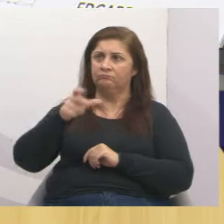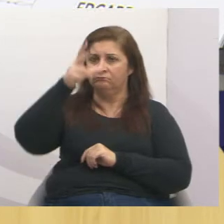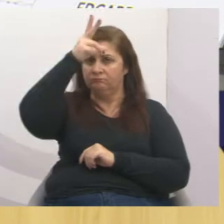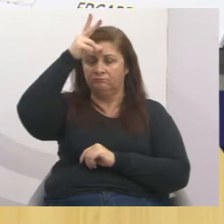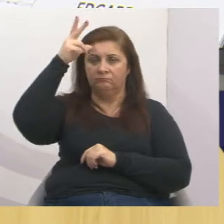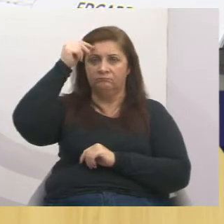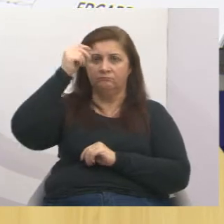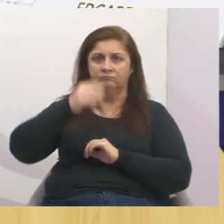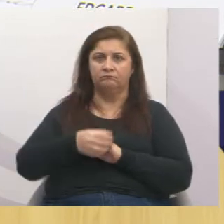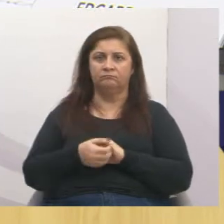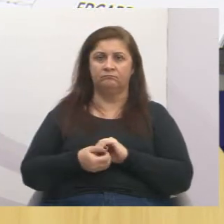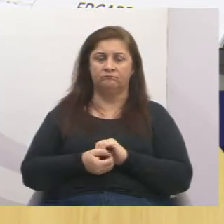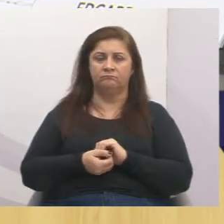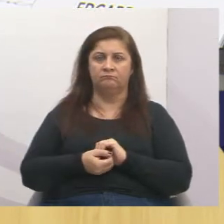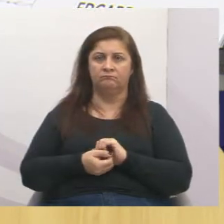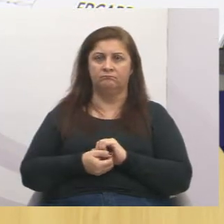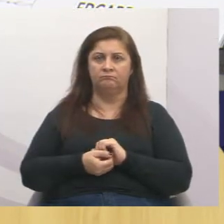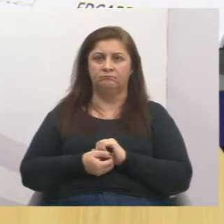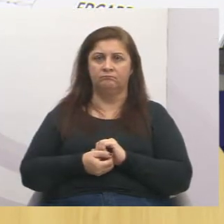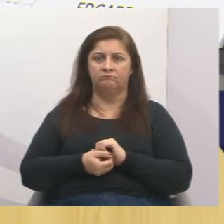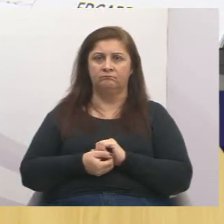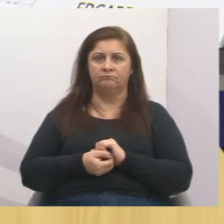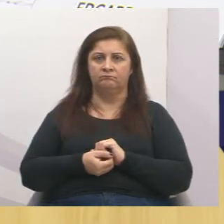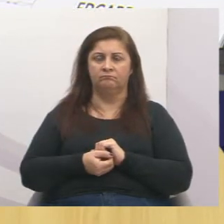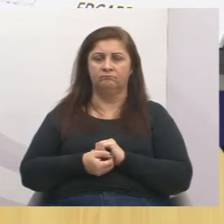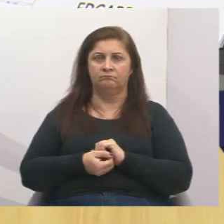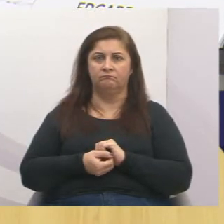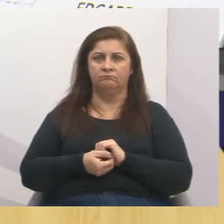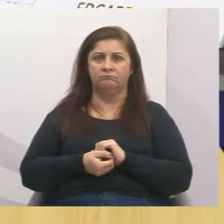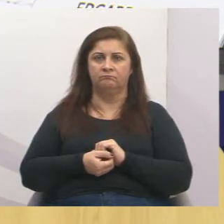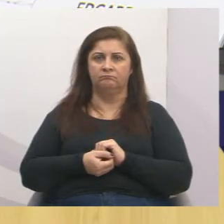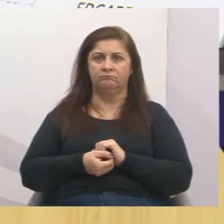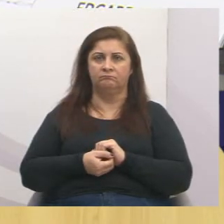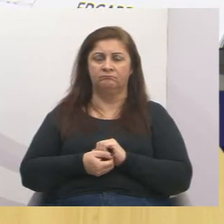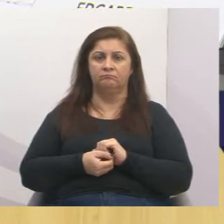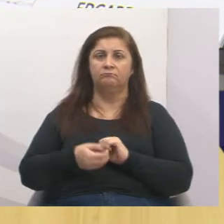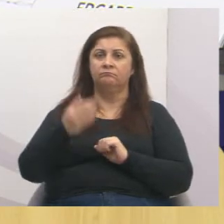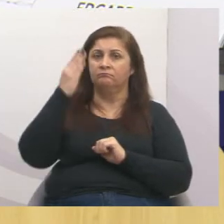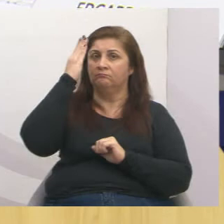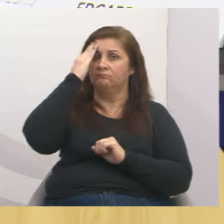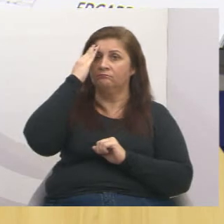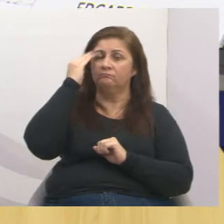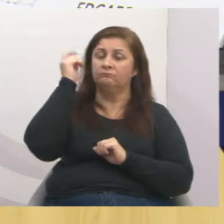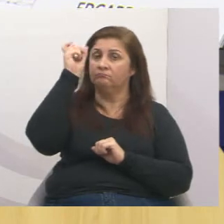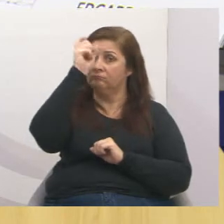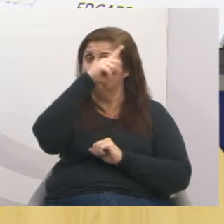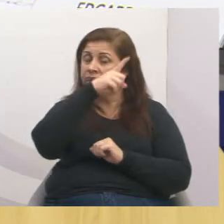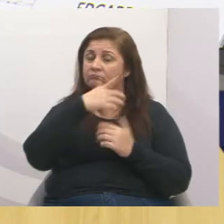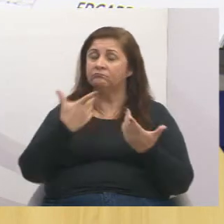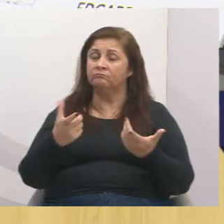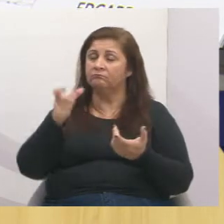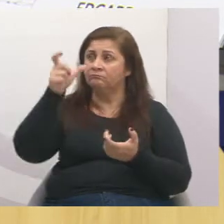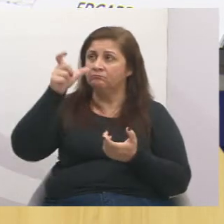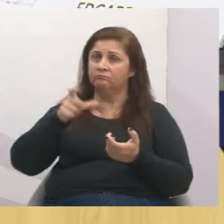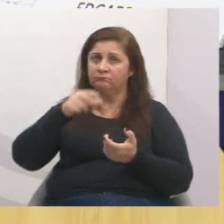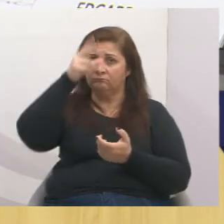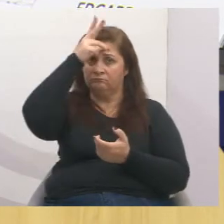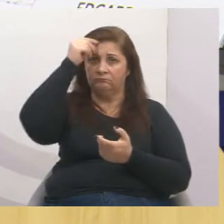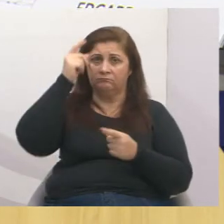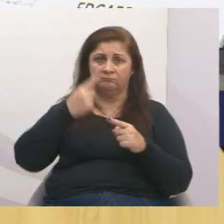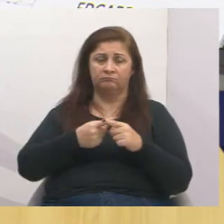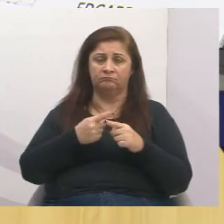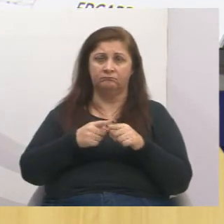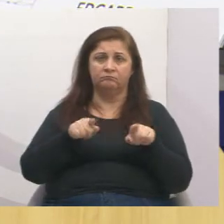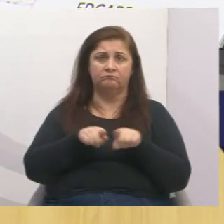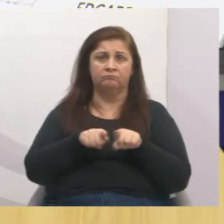realmente está ouvindo. Eu sei o quanto é difícil para ele decidir. Ele também é funcionário público em